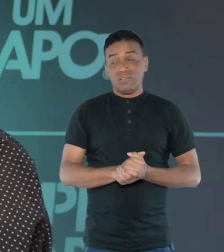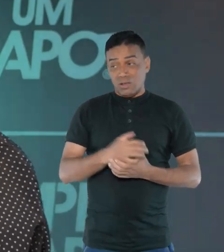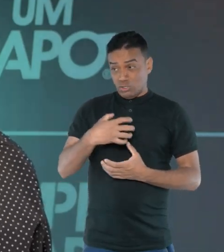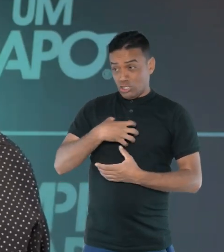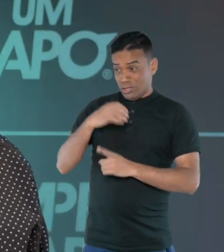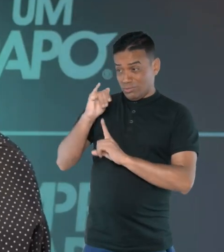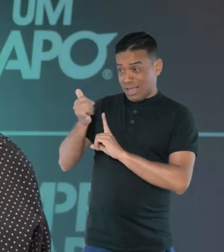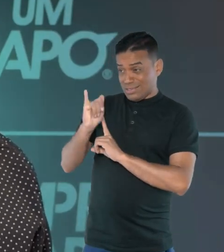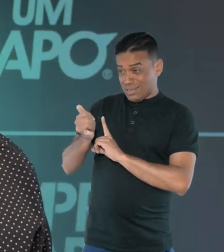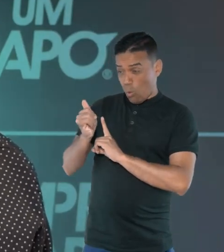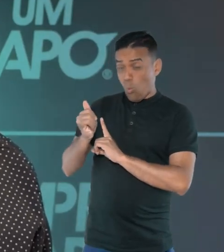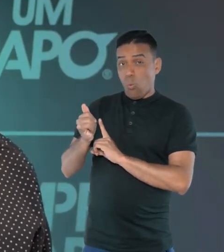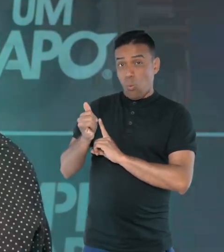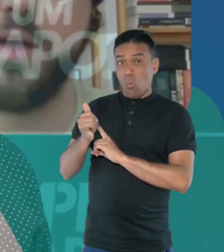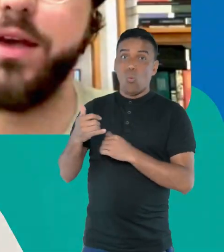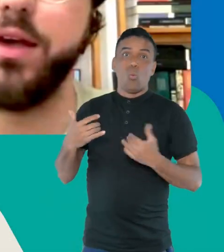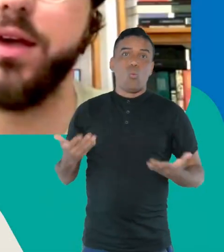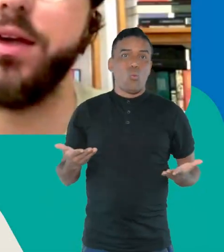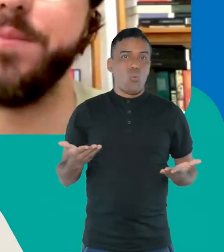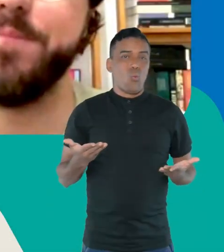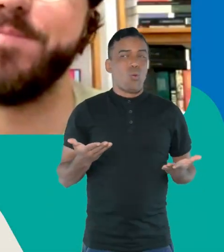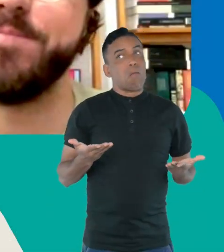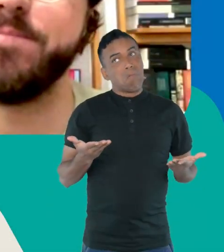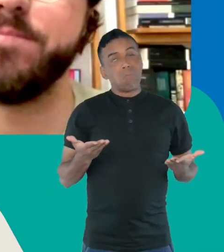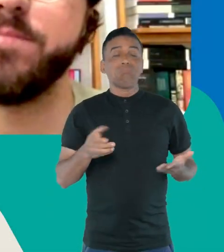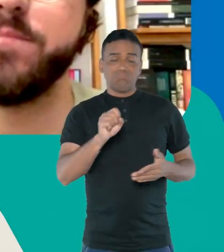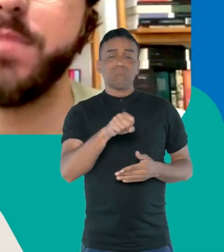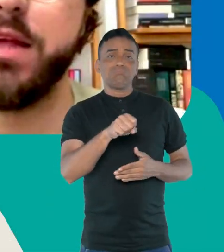que você Exatamente. fala,